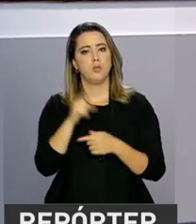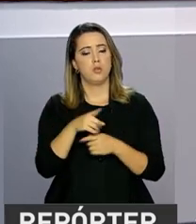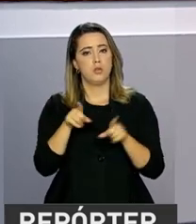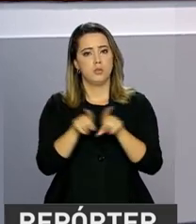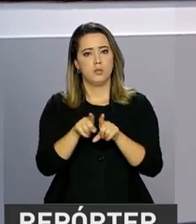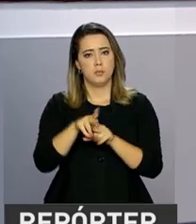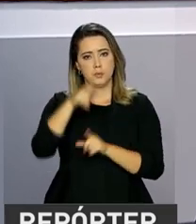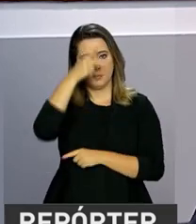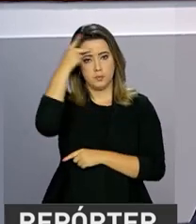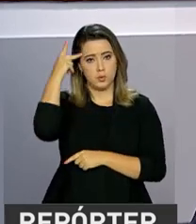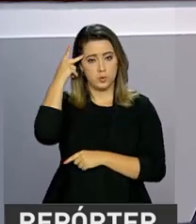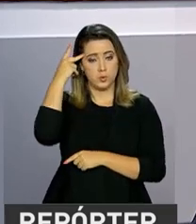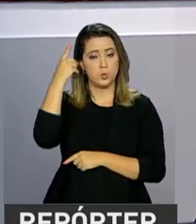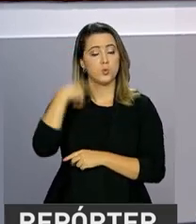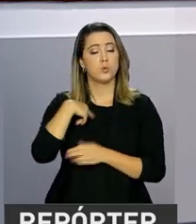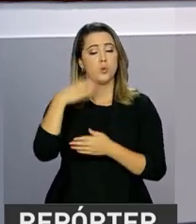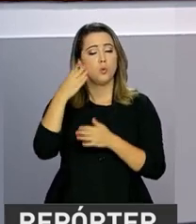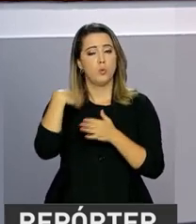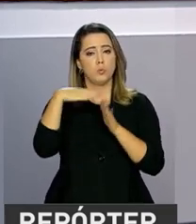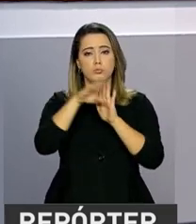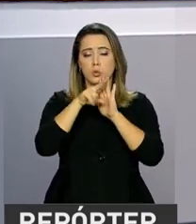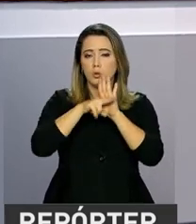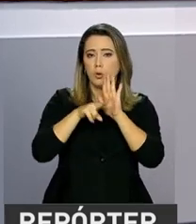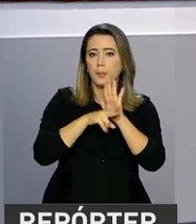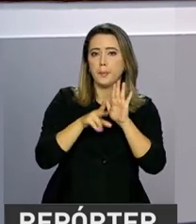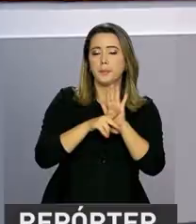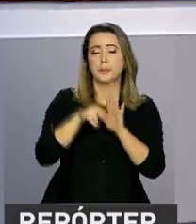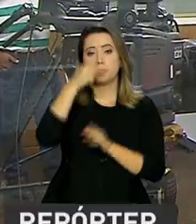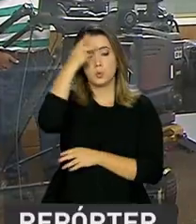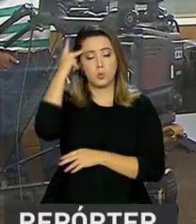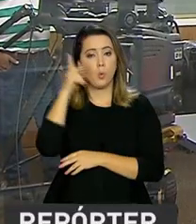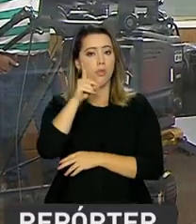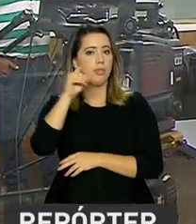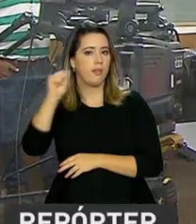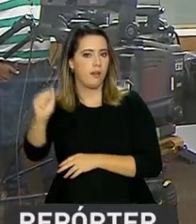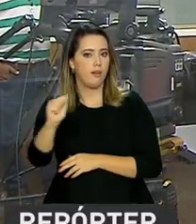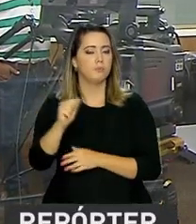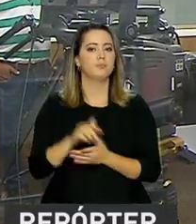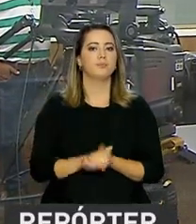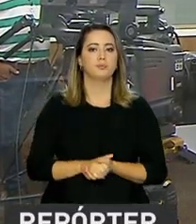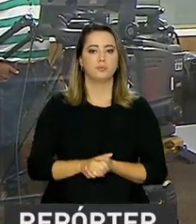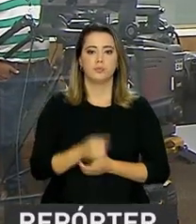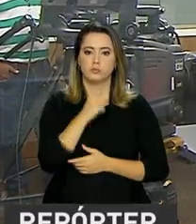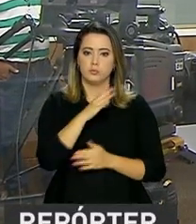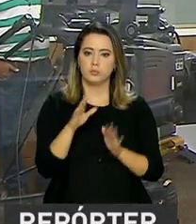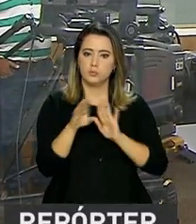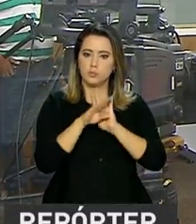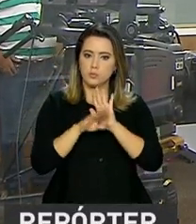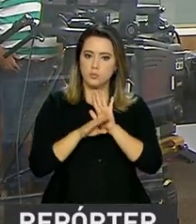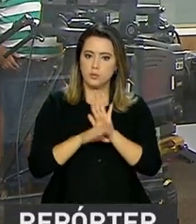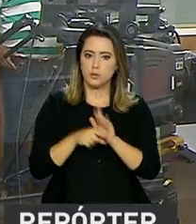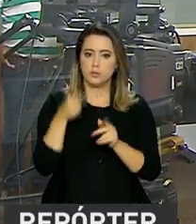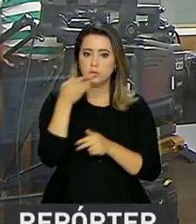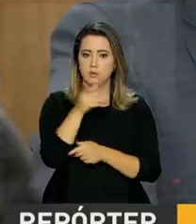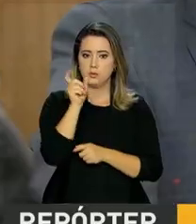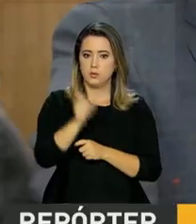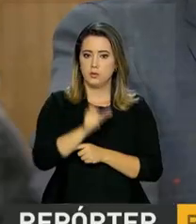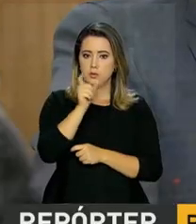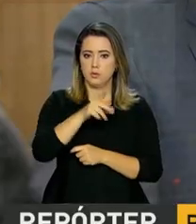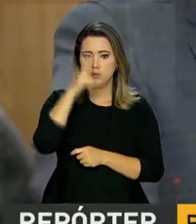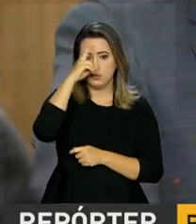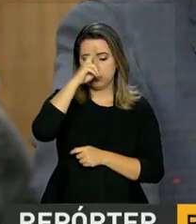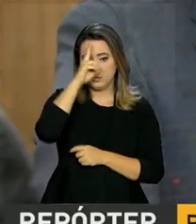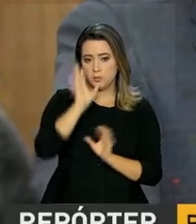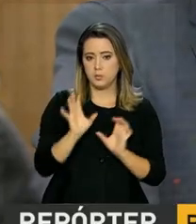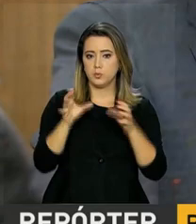deficientes auditivos também foram tratadas no programa durante o programa o diretor do denatran lembrou